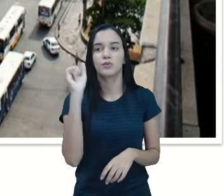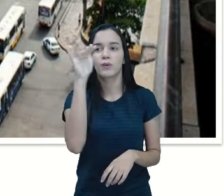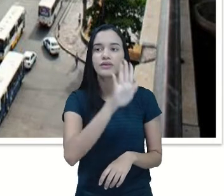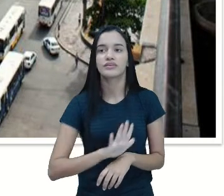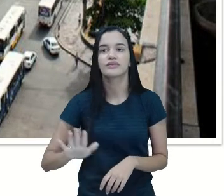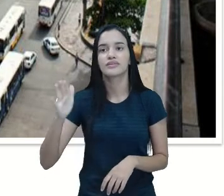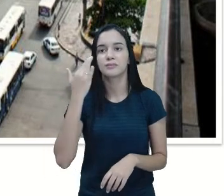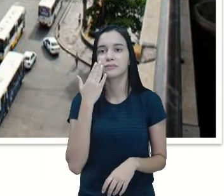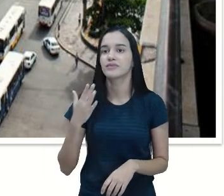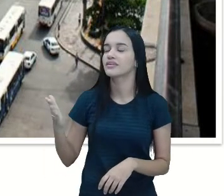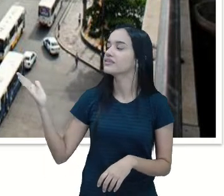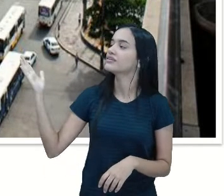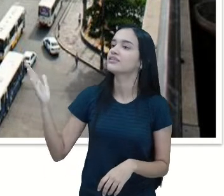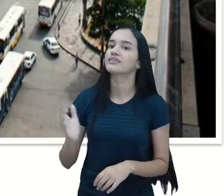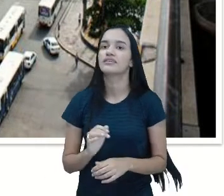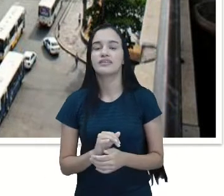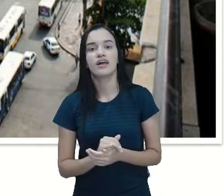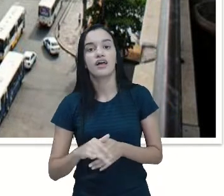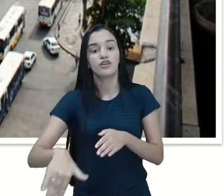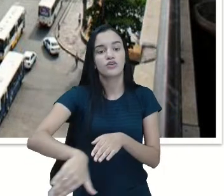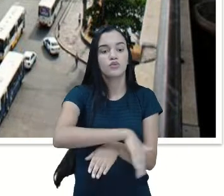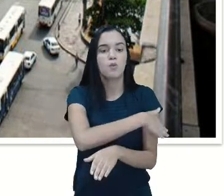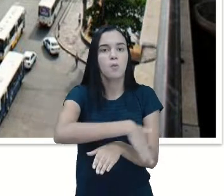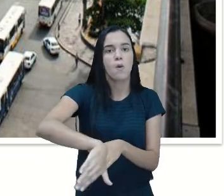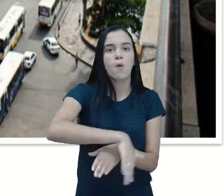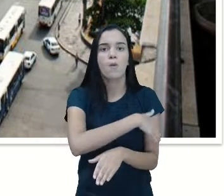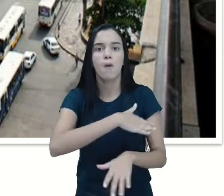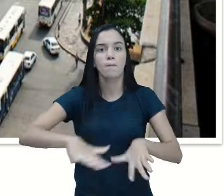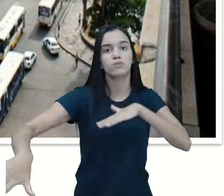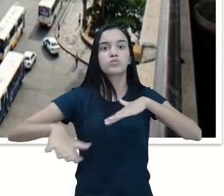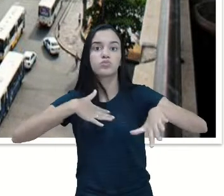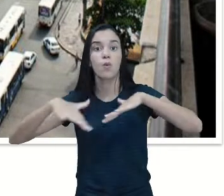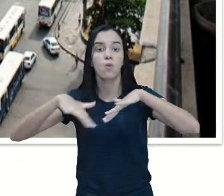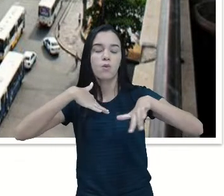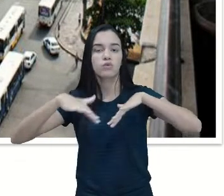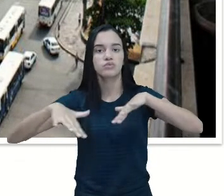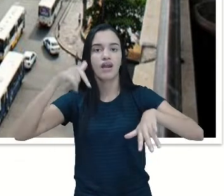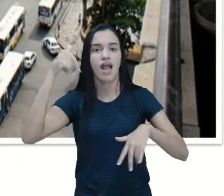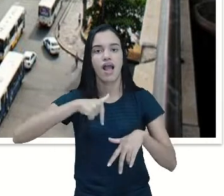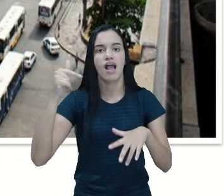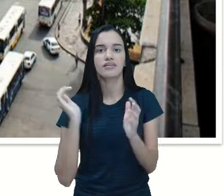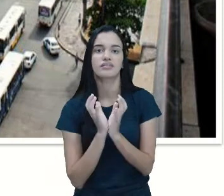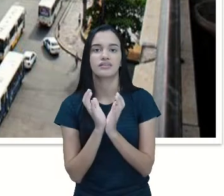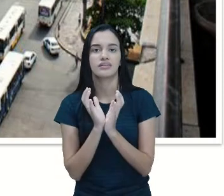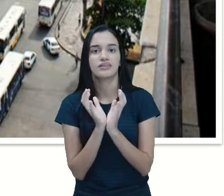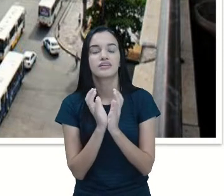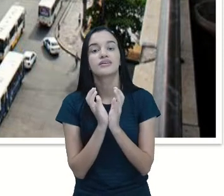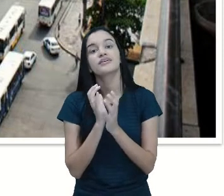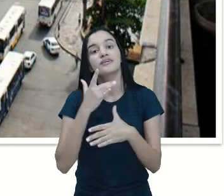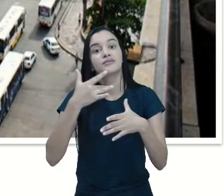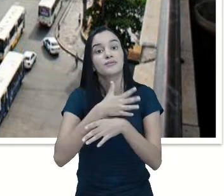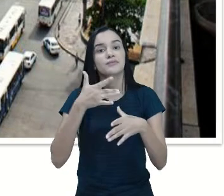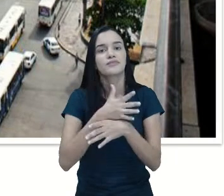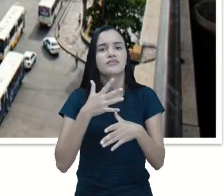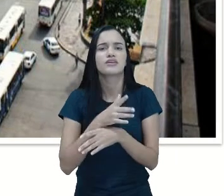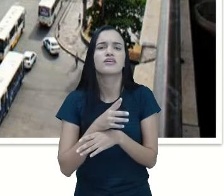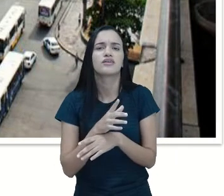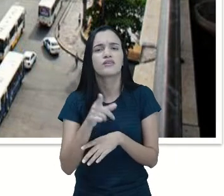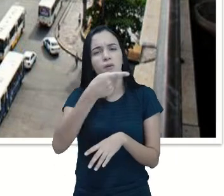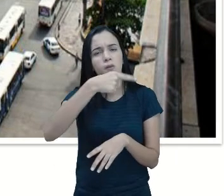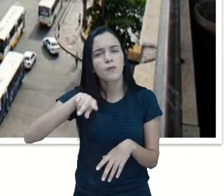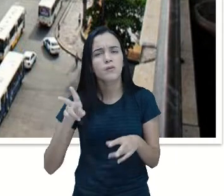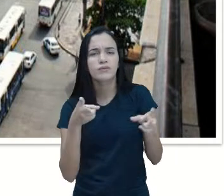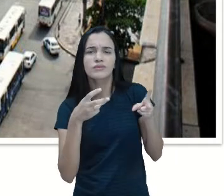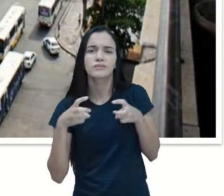certo? De uma avenida movimentada aqui da nossa cidade. Será que alguém consegue identificar